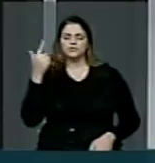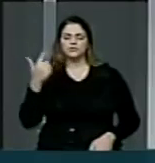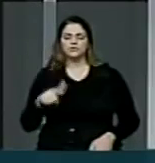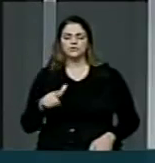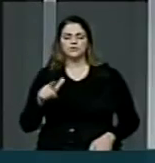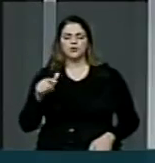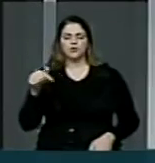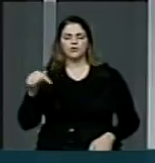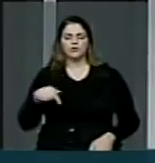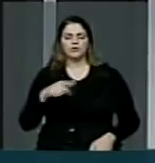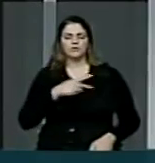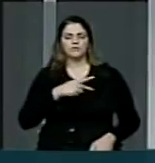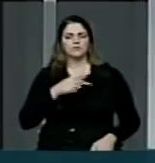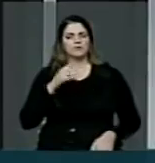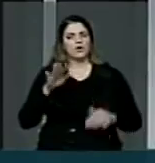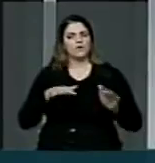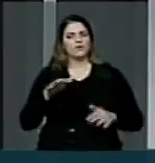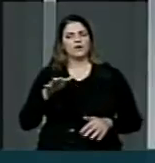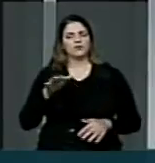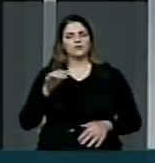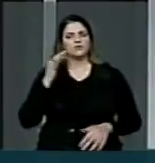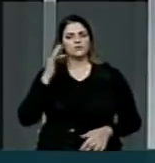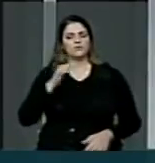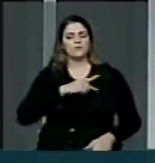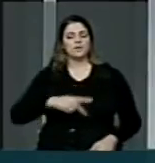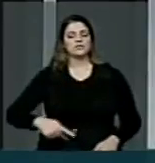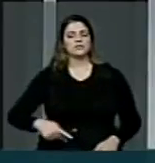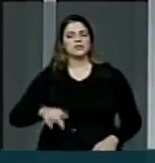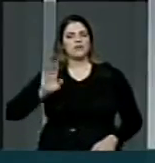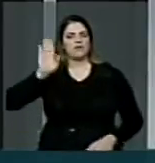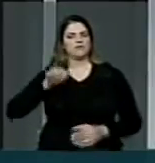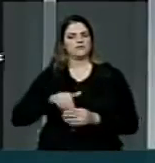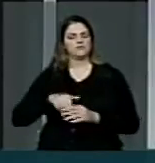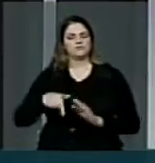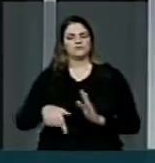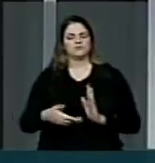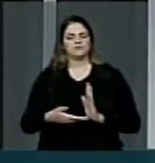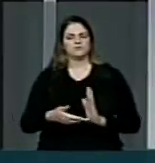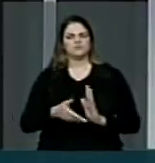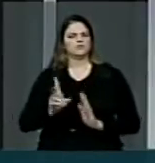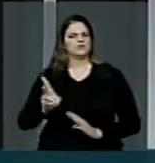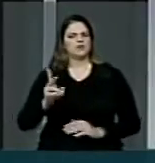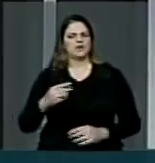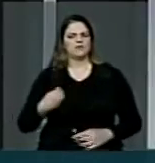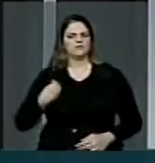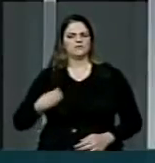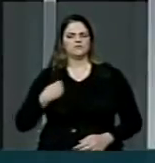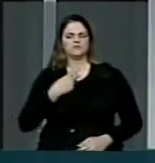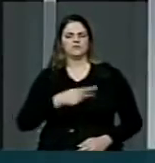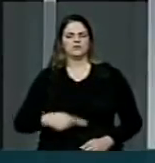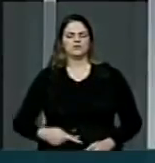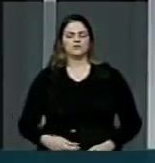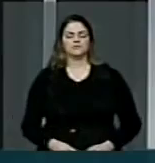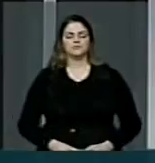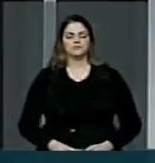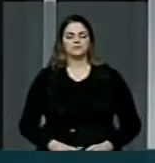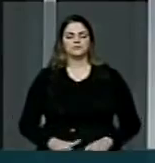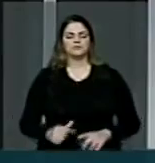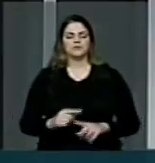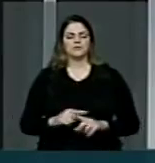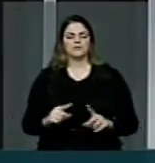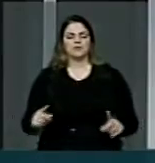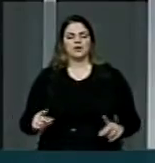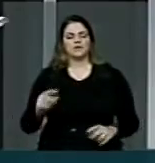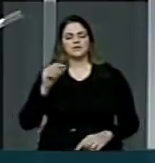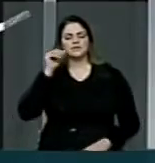presidente dessa casa, quem sabe na próxima, e presidir essa sessão como sempre Vossa Excelência preside sim. Mas, deputada, eu vou